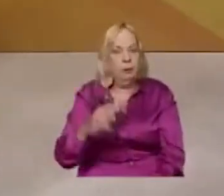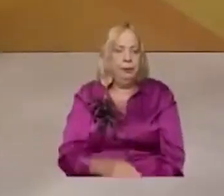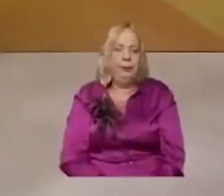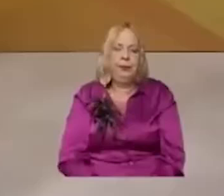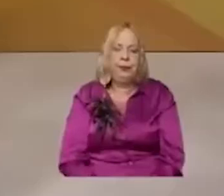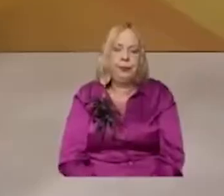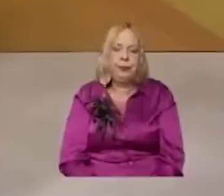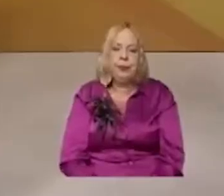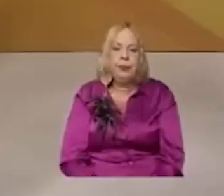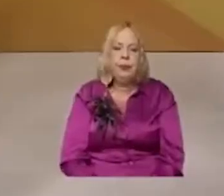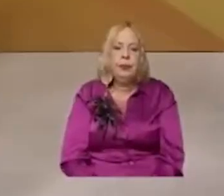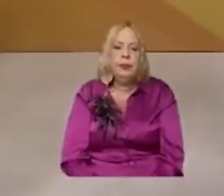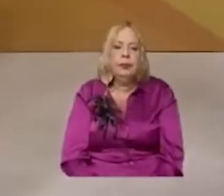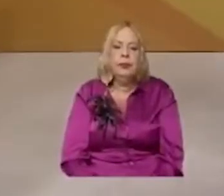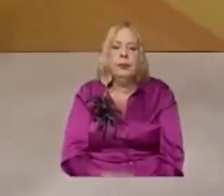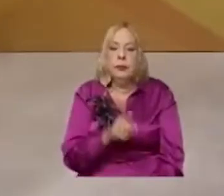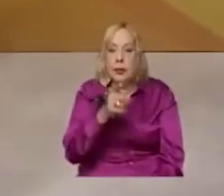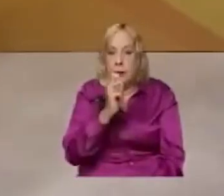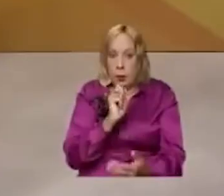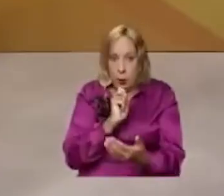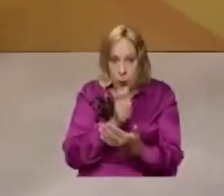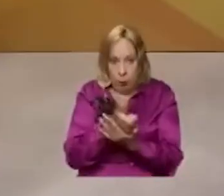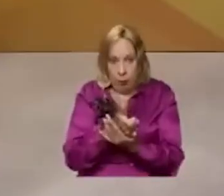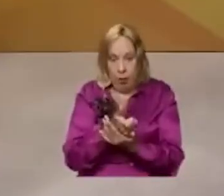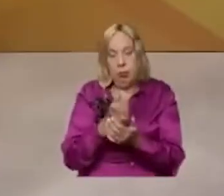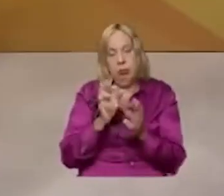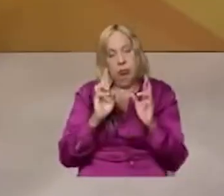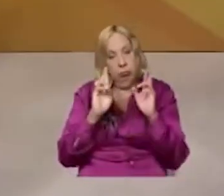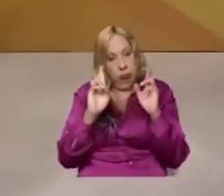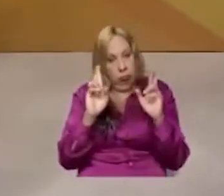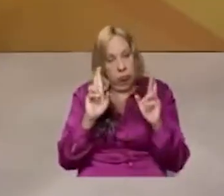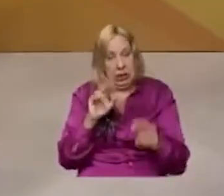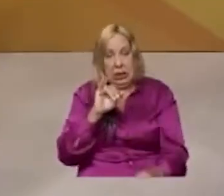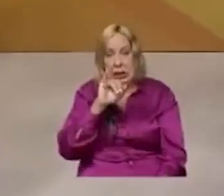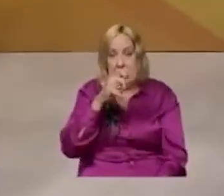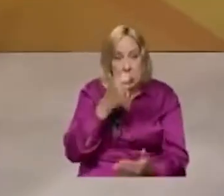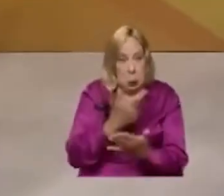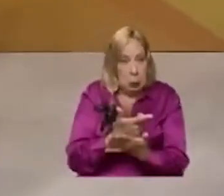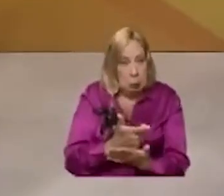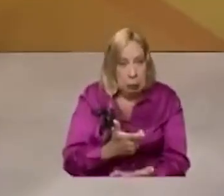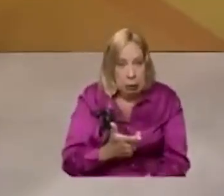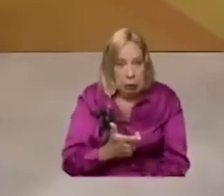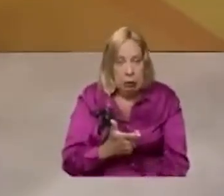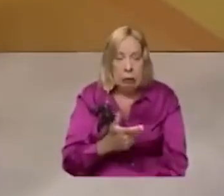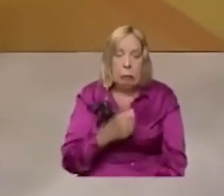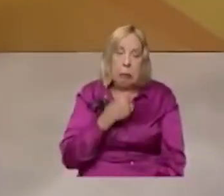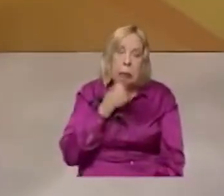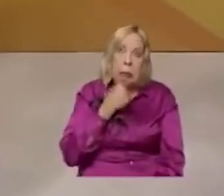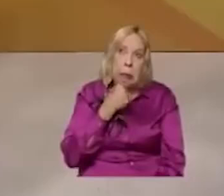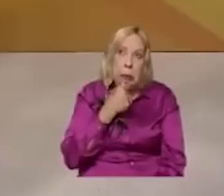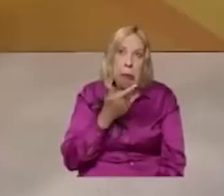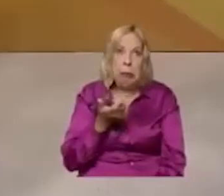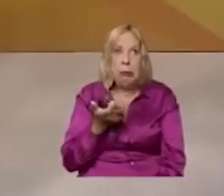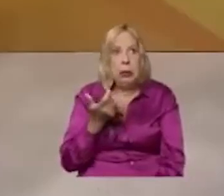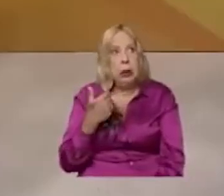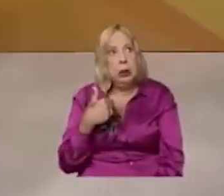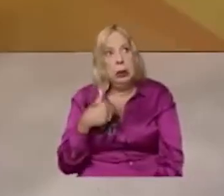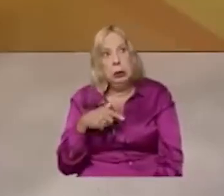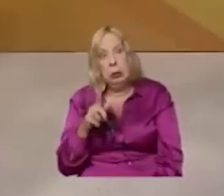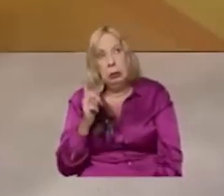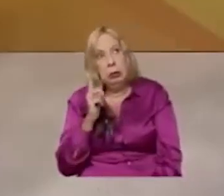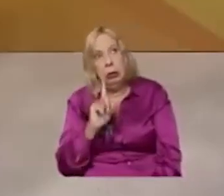espera ganhar aí na expectativa, ou você fica aí, né, só pensando, ah, eu poderia curtir uma festa,